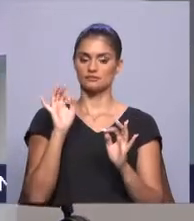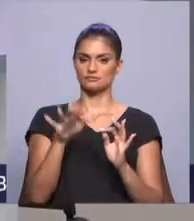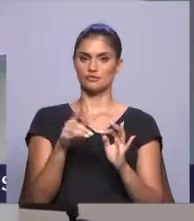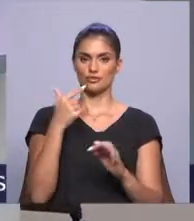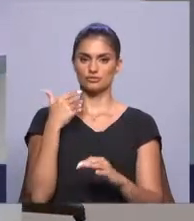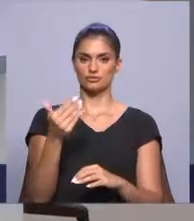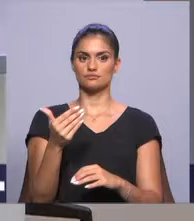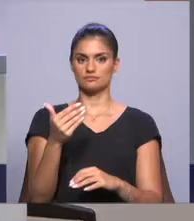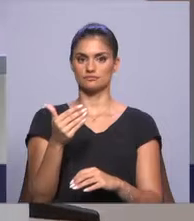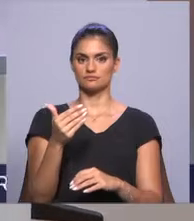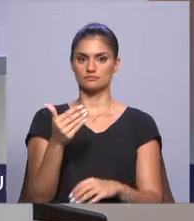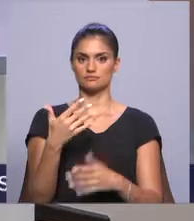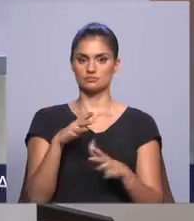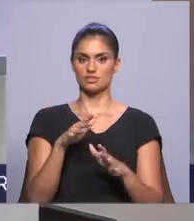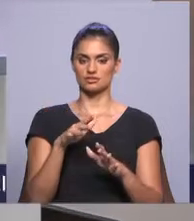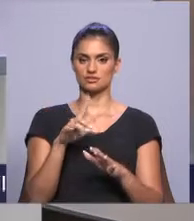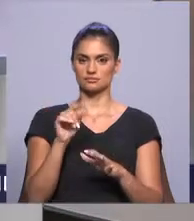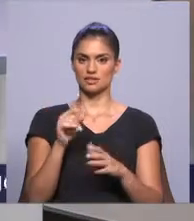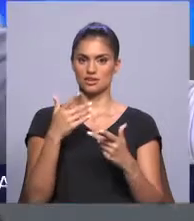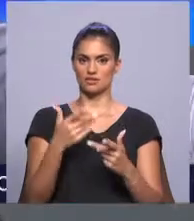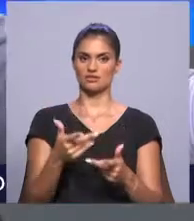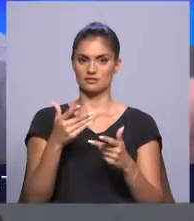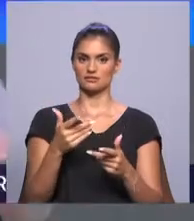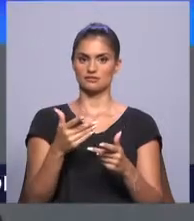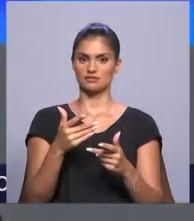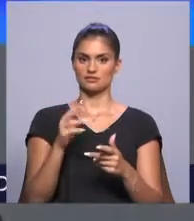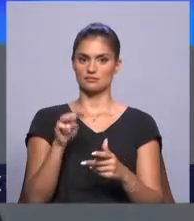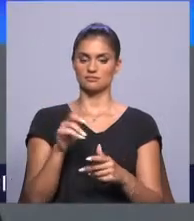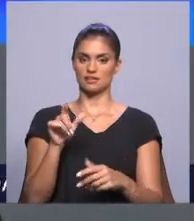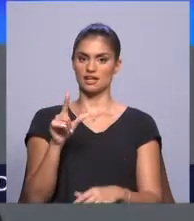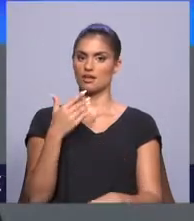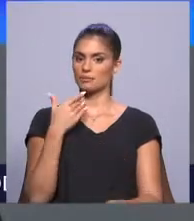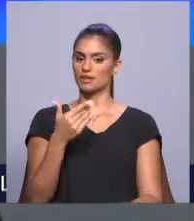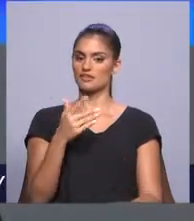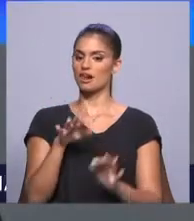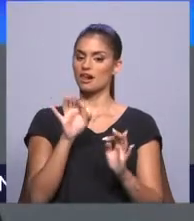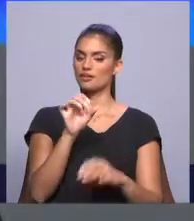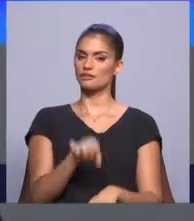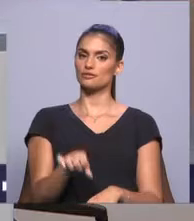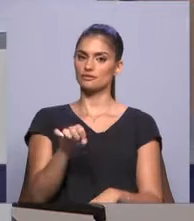futuro. Ficção científica, mas que é muito, muito do presente. Muito bem, Miguel, obrigado pelas tuas sugestões. Vamos